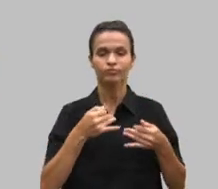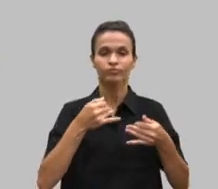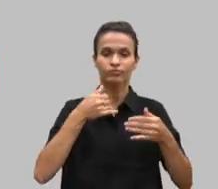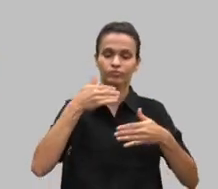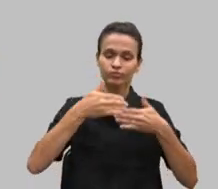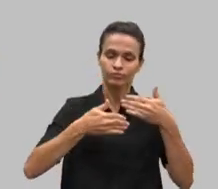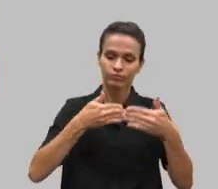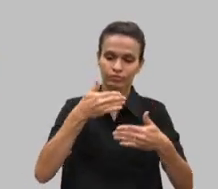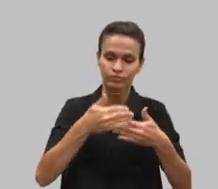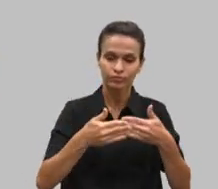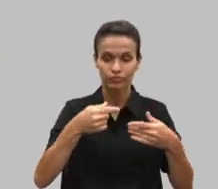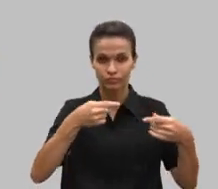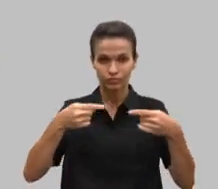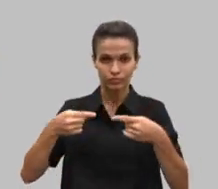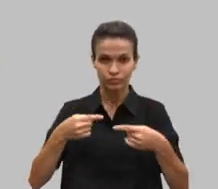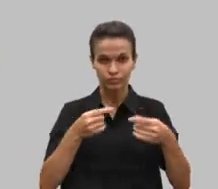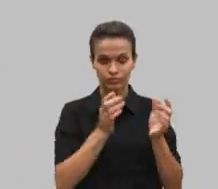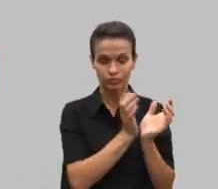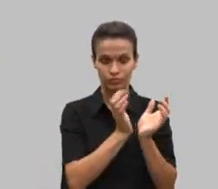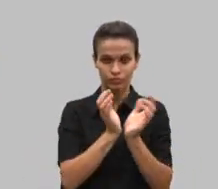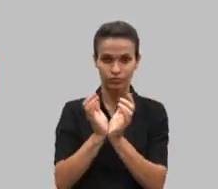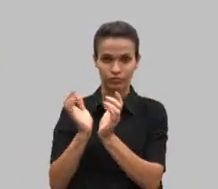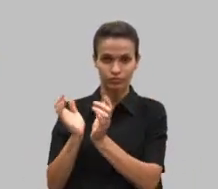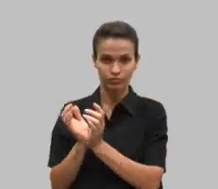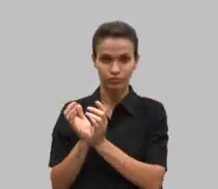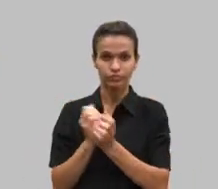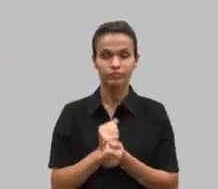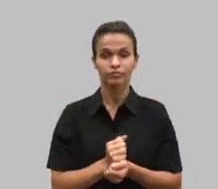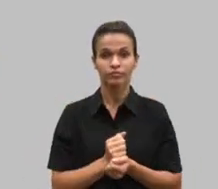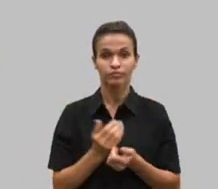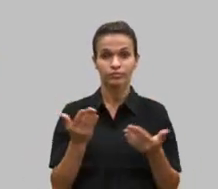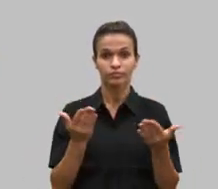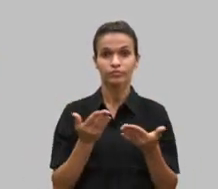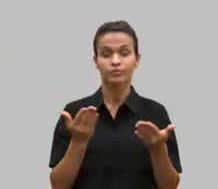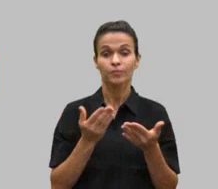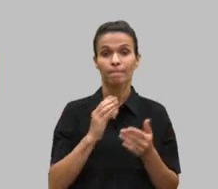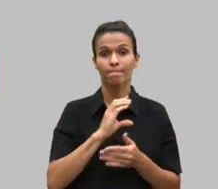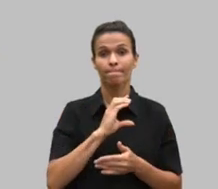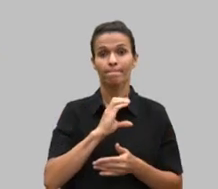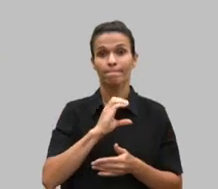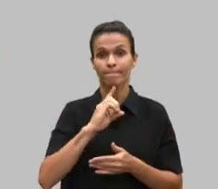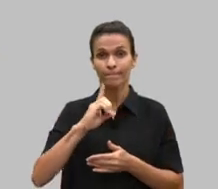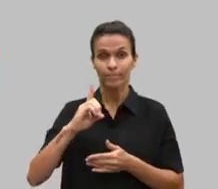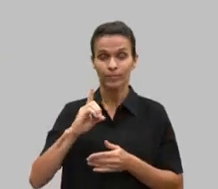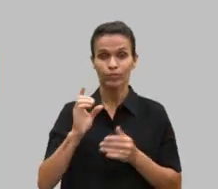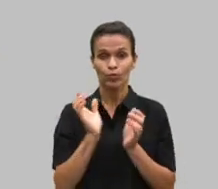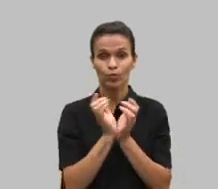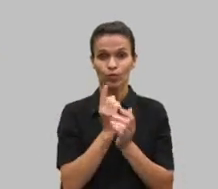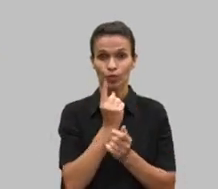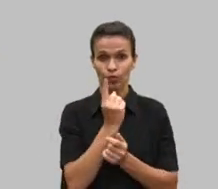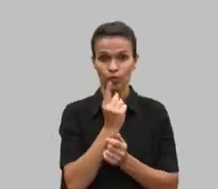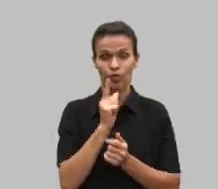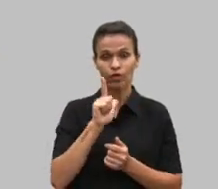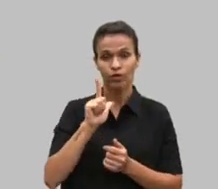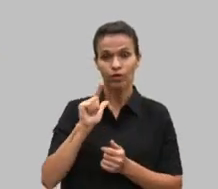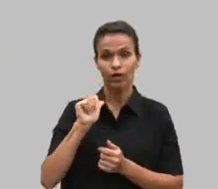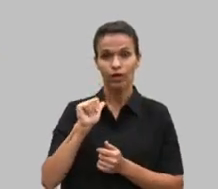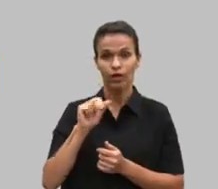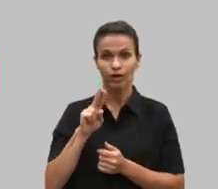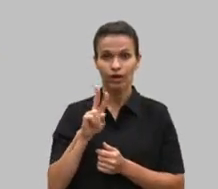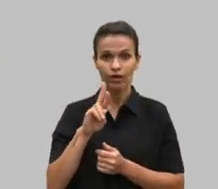dos grupos com a palavra a coordenadora do grupo 1 Laura boladini